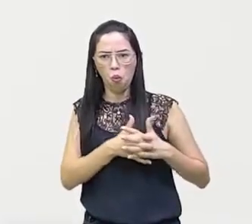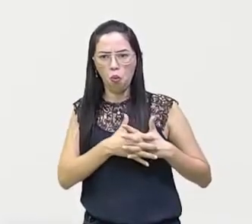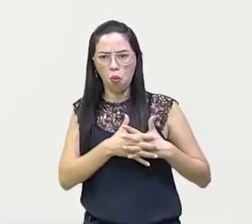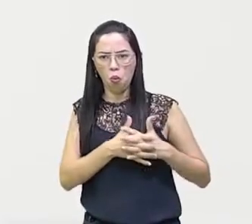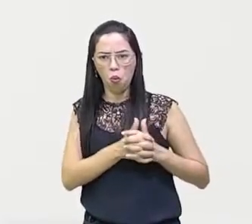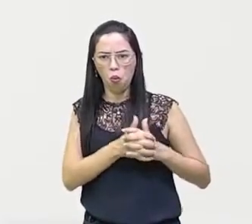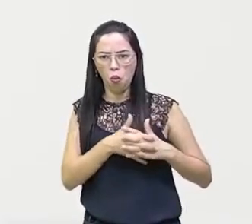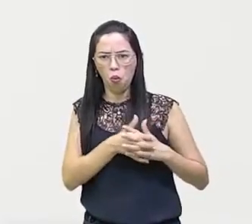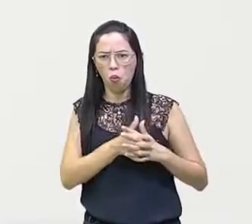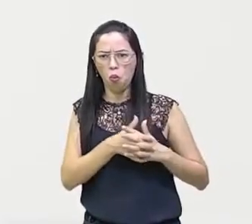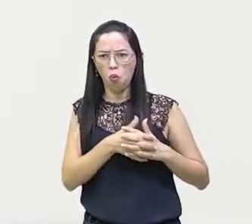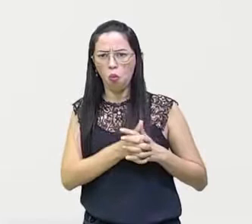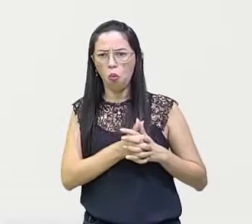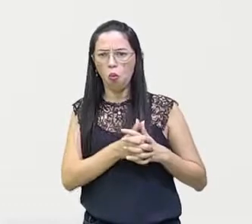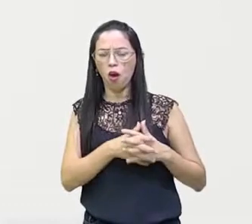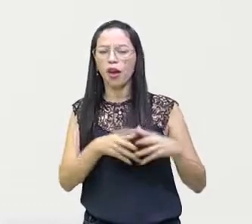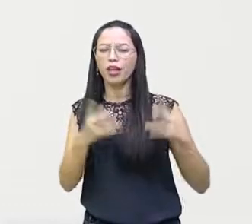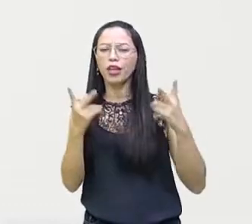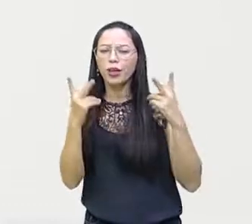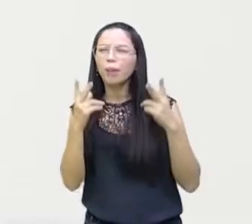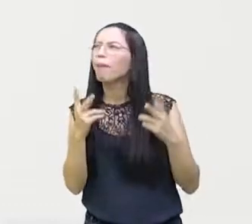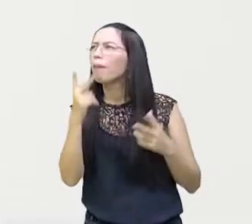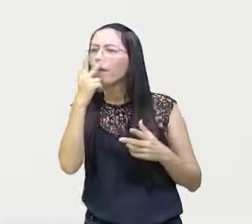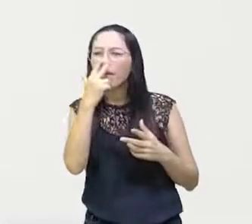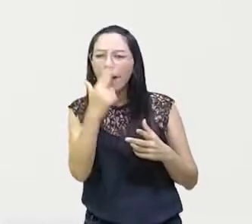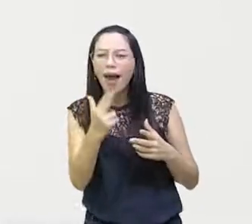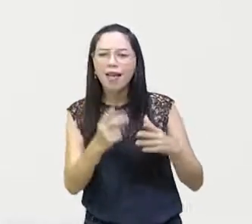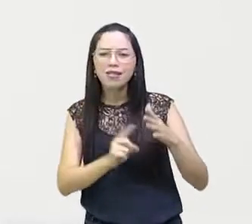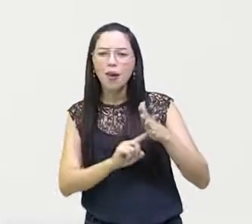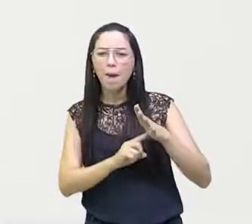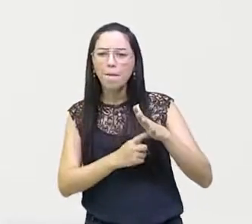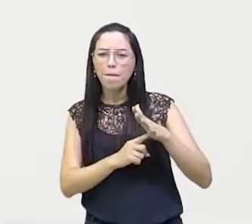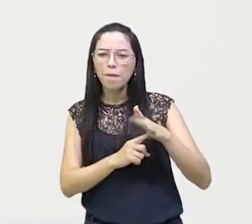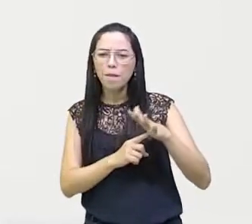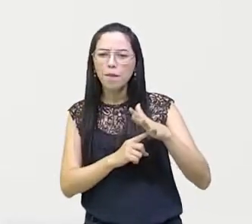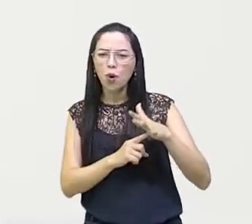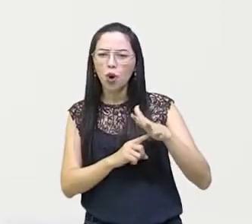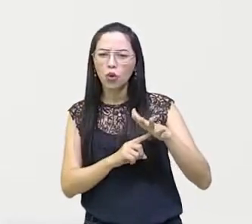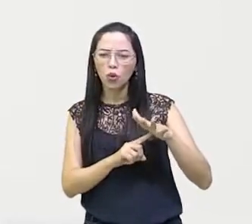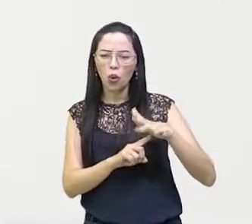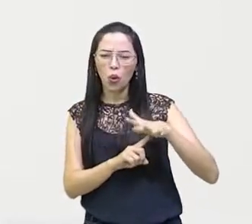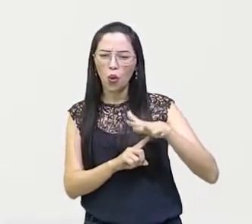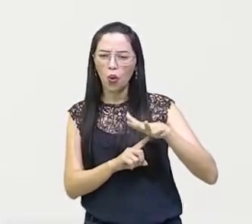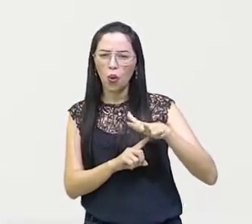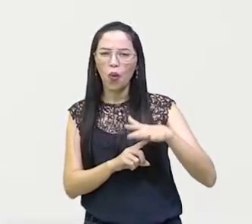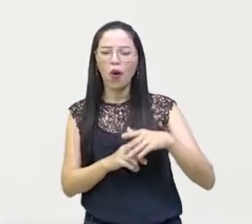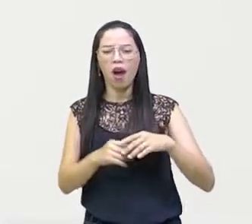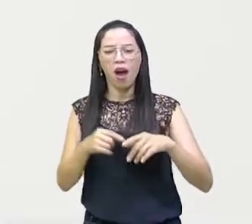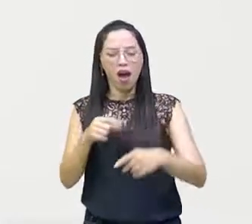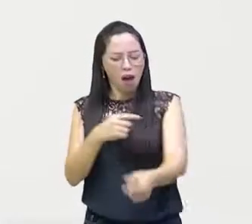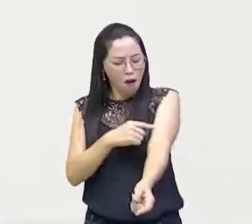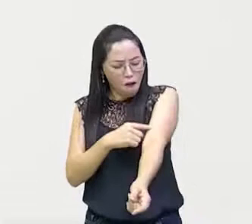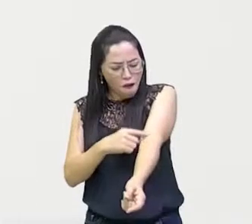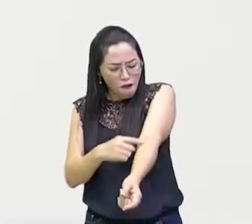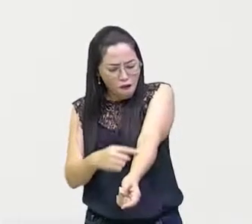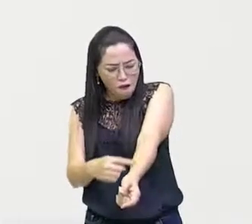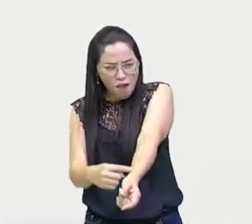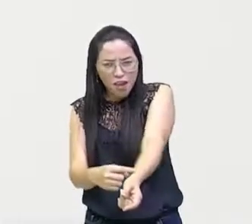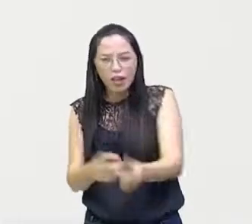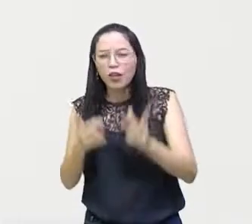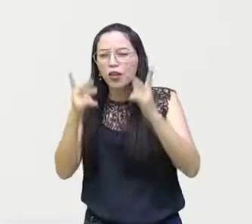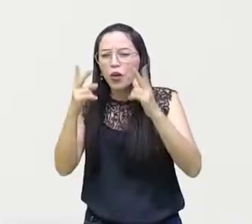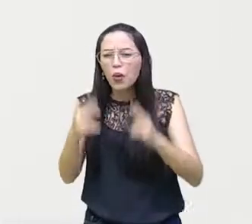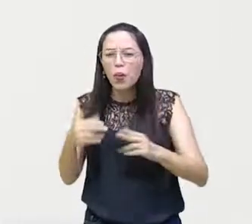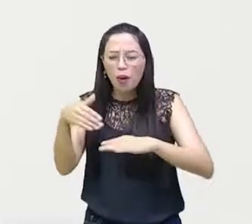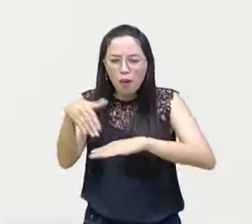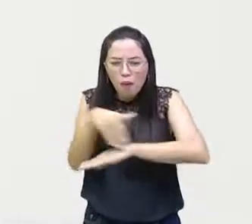fosse um carro. Então, como nós conseguimos ver aqui no corpo, o sangue ele precisa circular por toda a parte. Quando você se machuca em qualquer parte